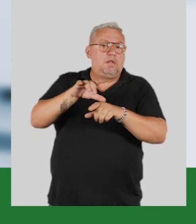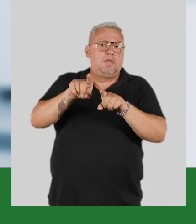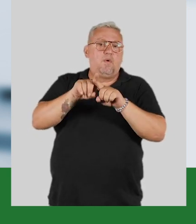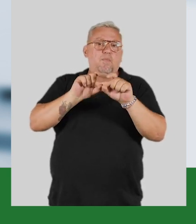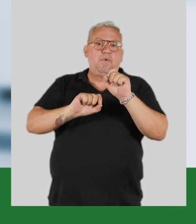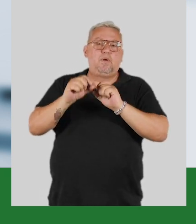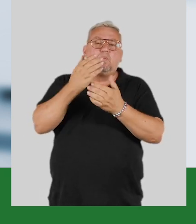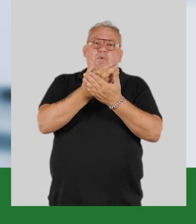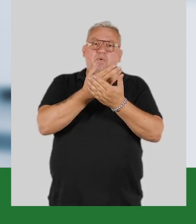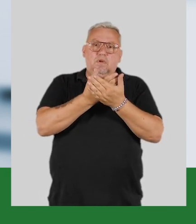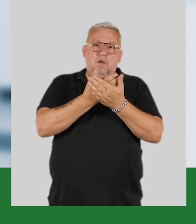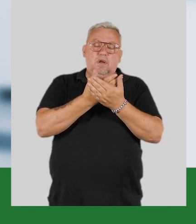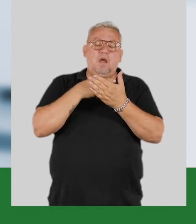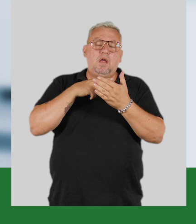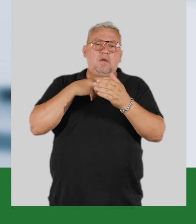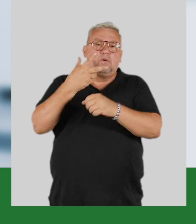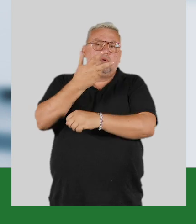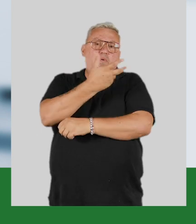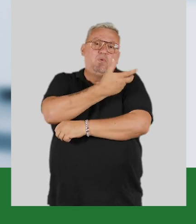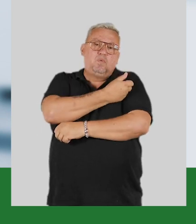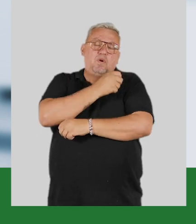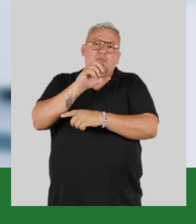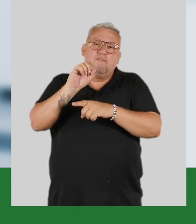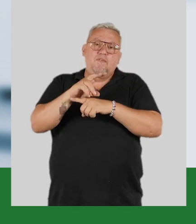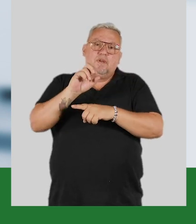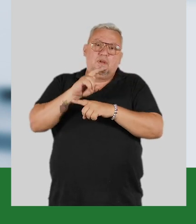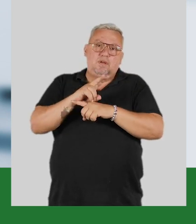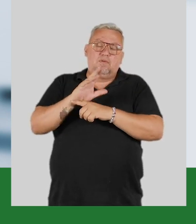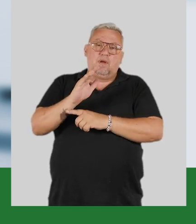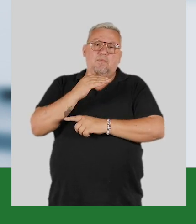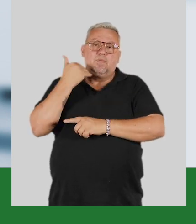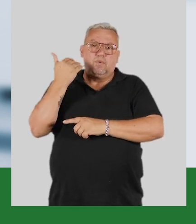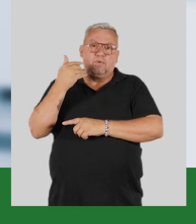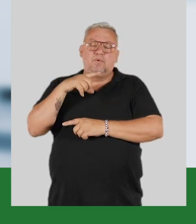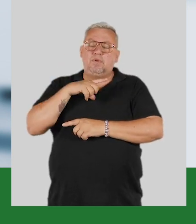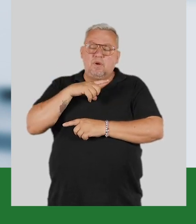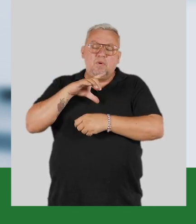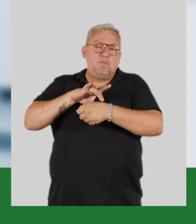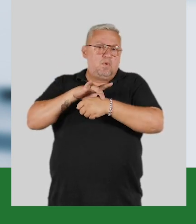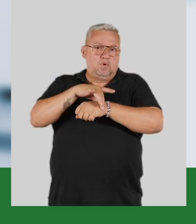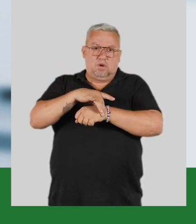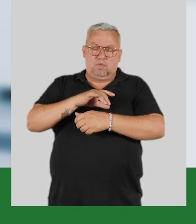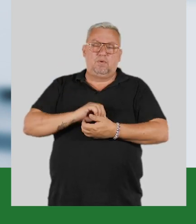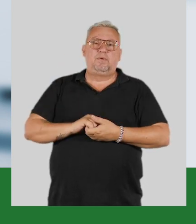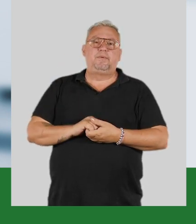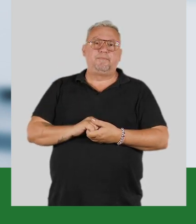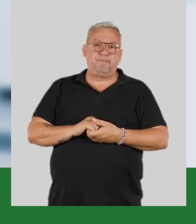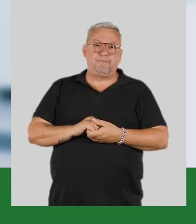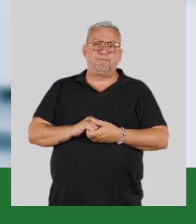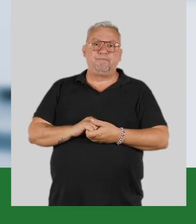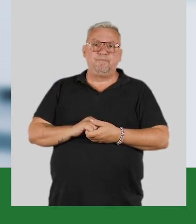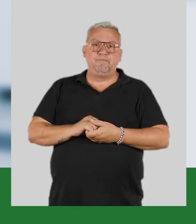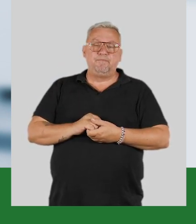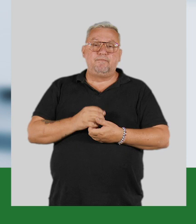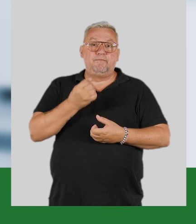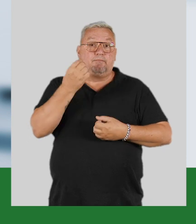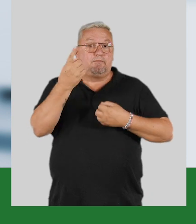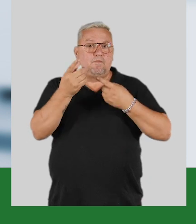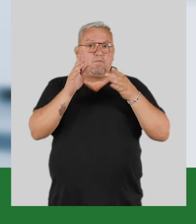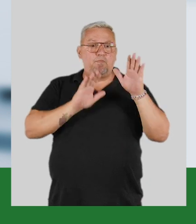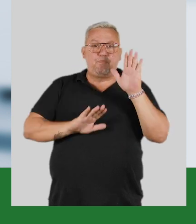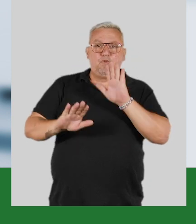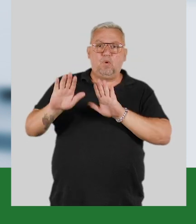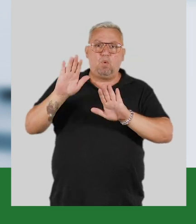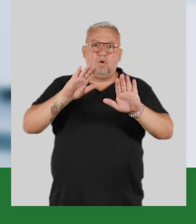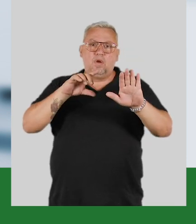pois, como eu disse, é uma vacina de vírus inativado, ela tem tudo para ser uma vacina muito segura. Tá? Algumas precauções que